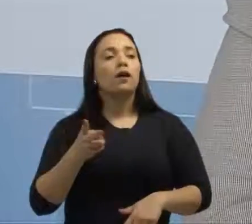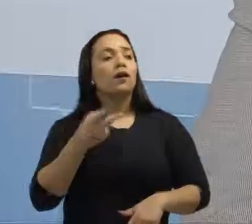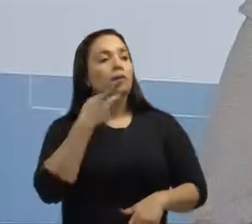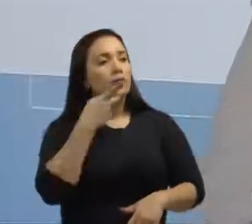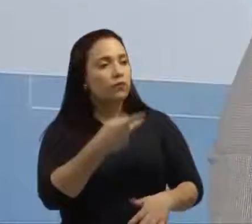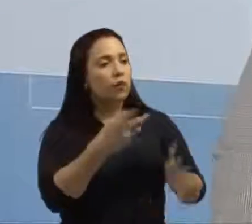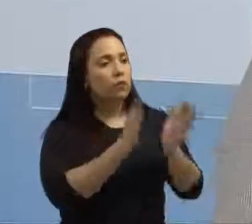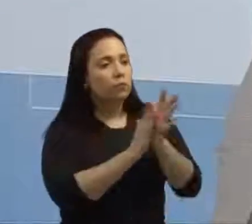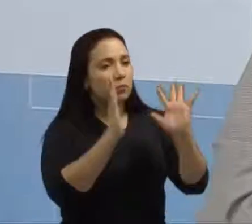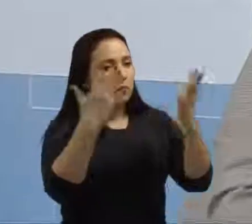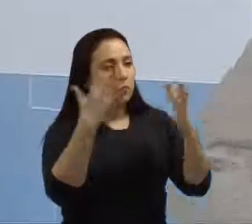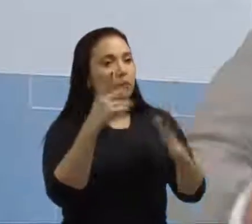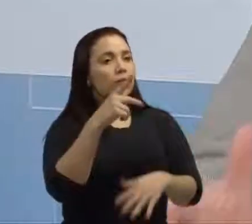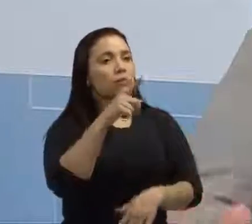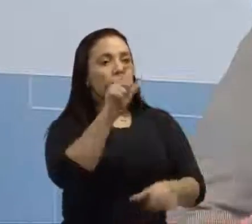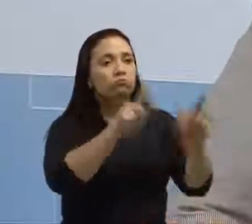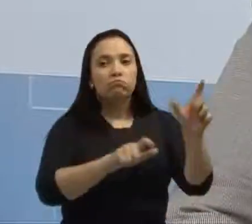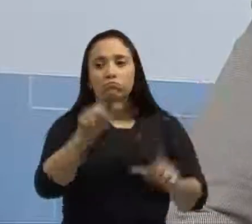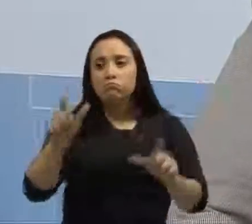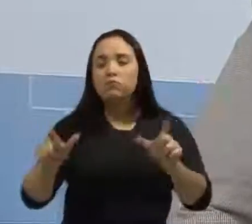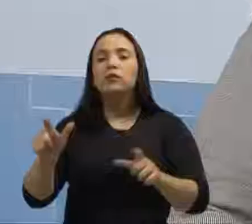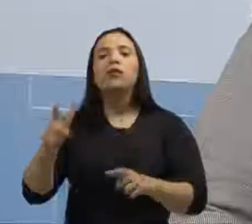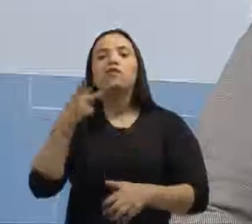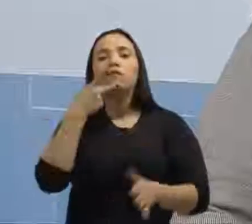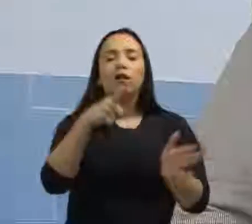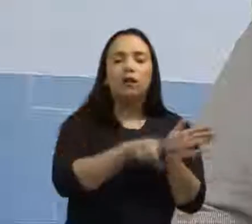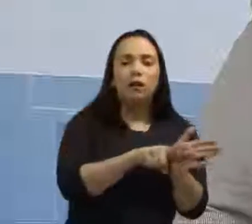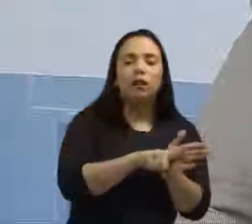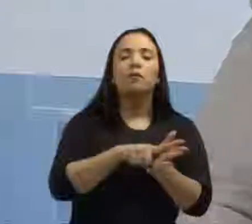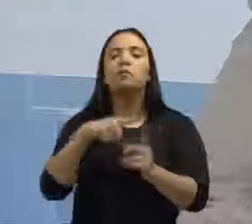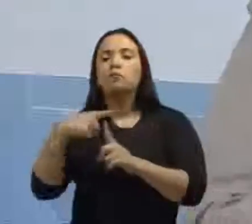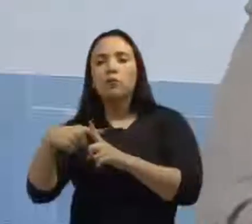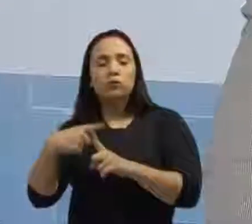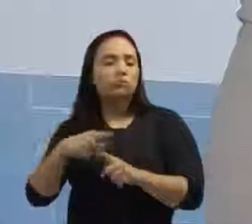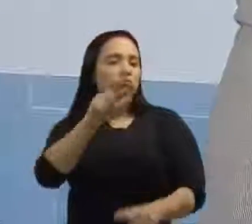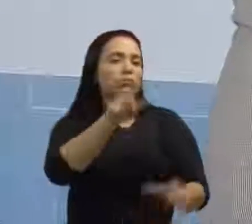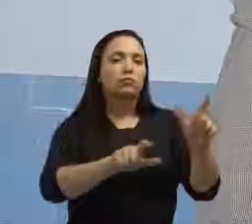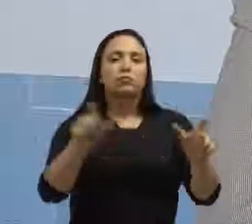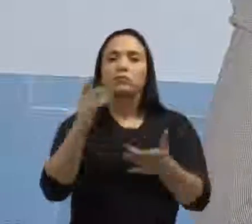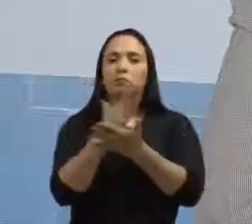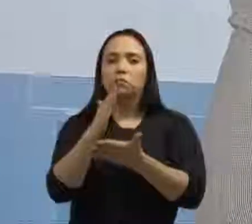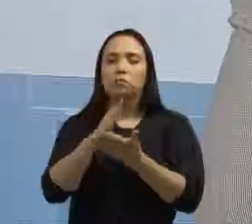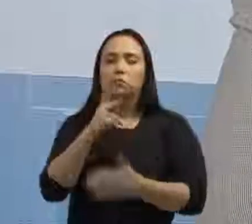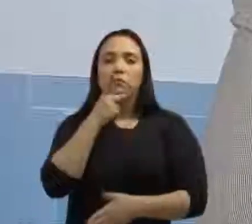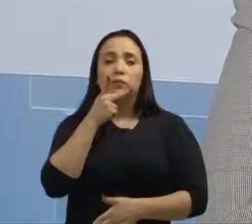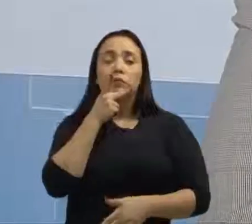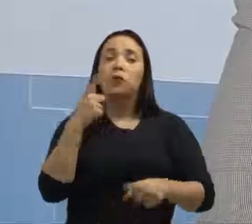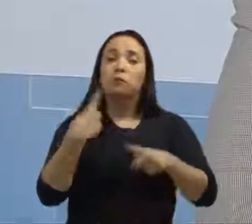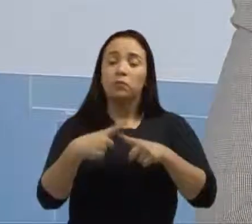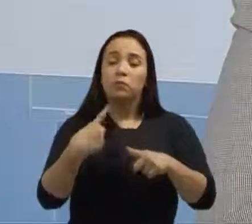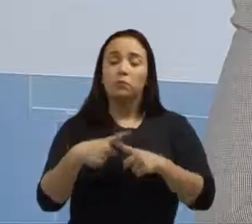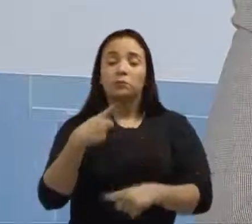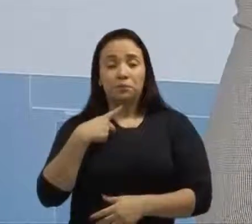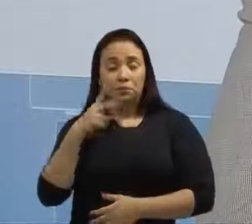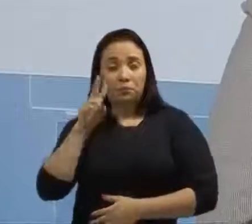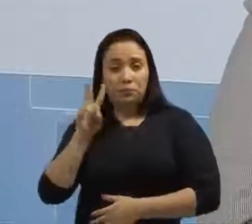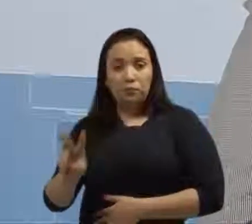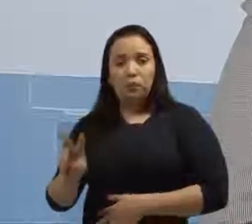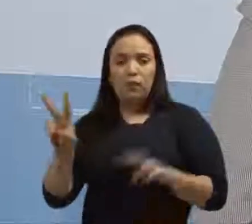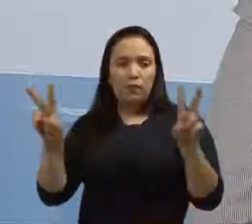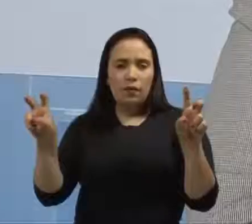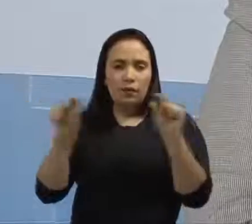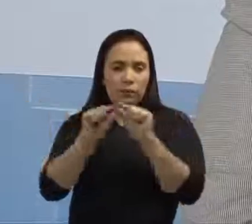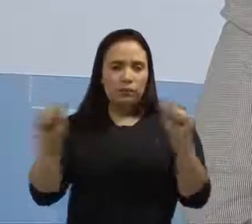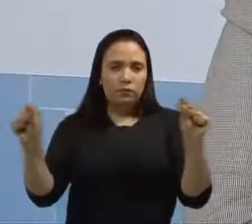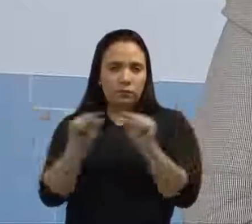pessoas do mesmo partido que eu estou criticando, né? Um exemplo claro do que eu estou querendo falar. Por que eu estou querendo dizer isso? Por causa de uma